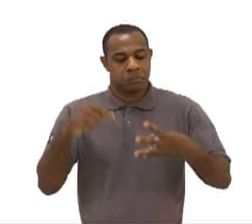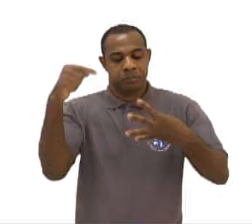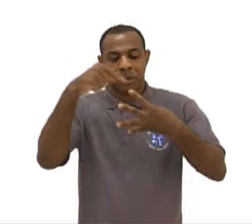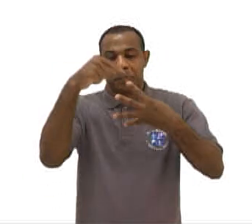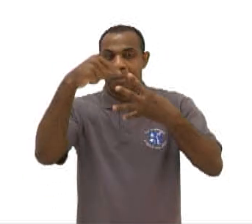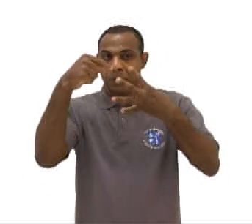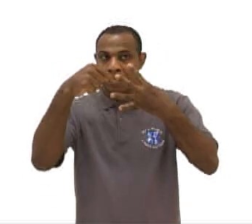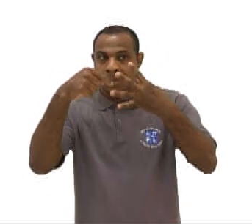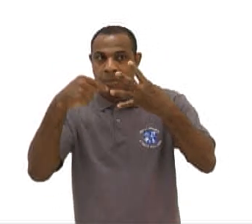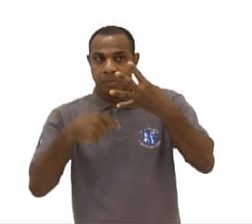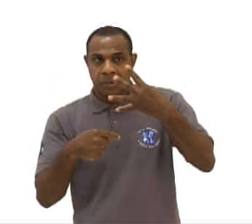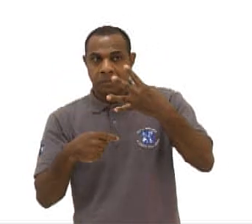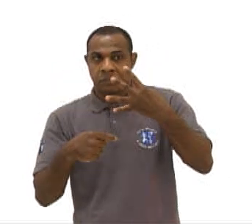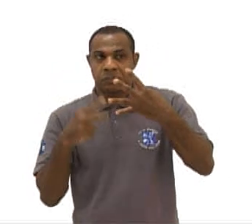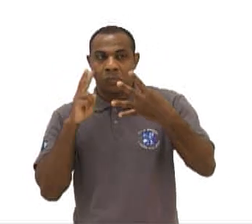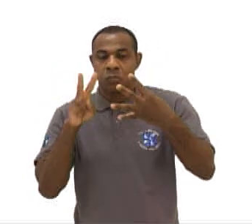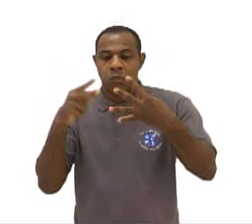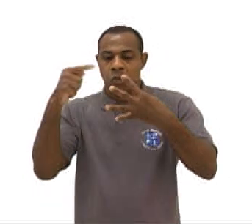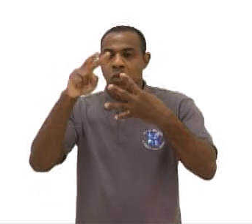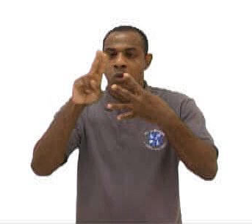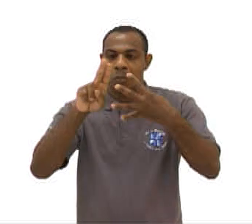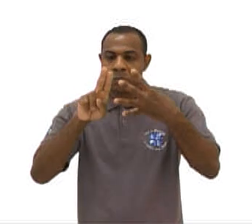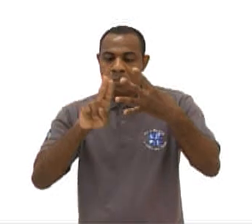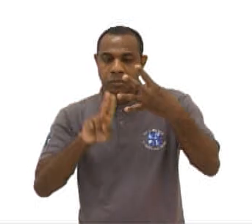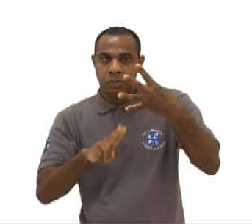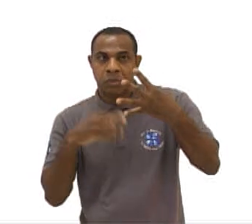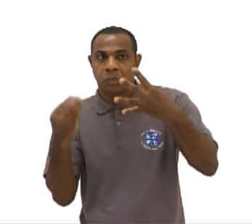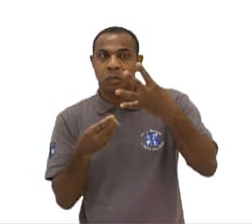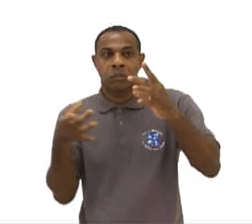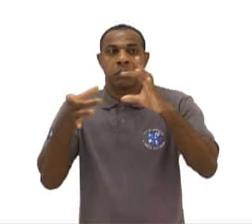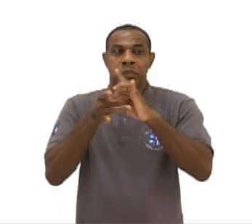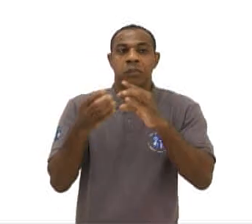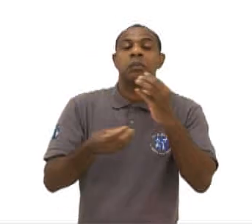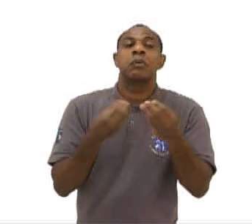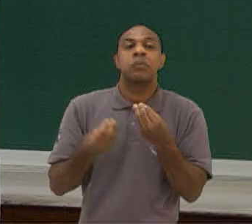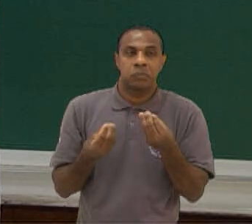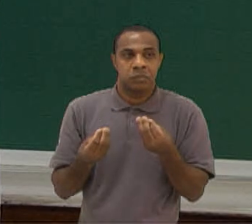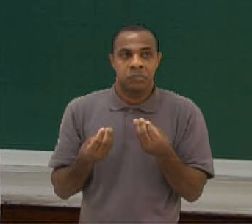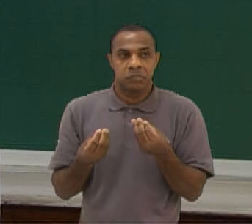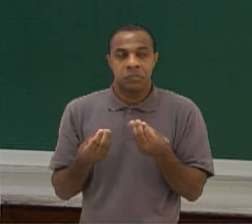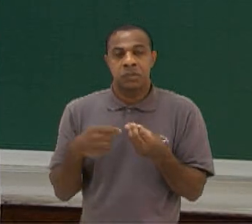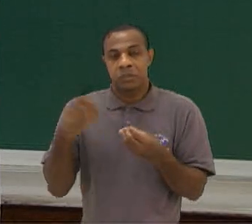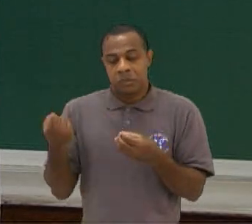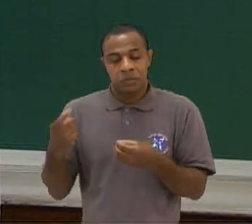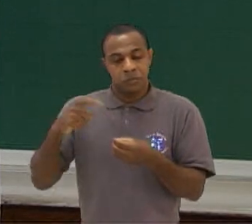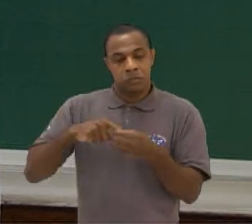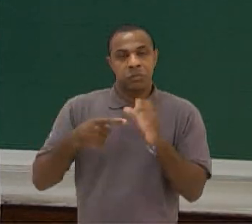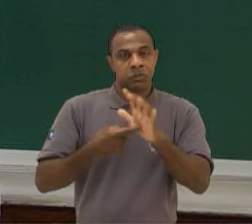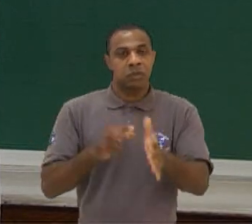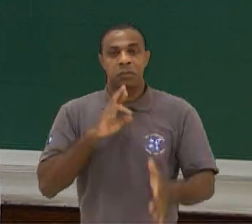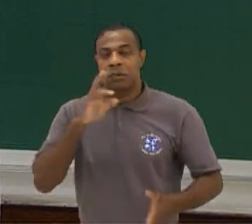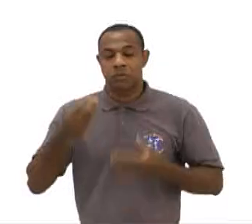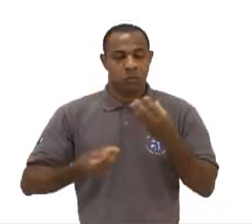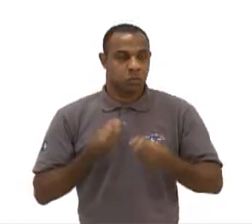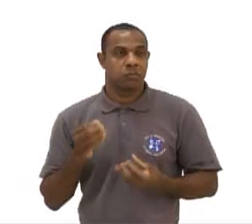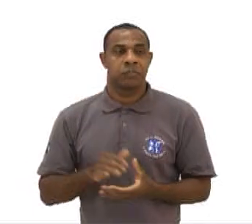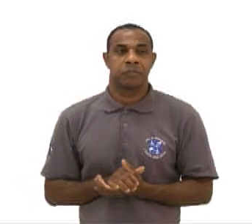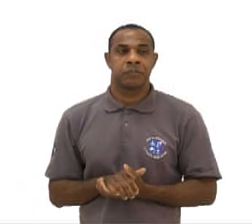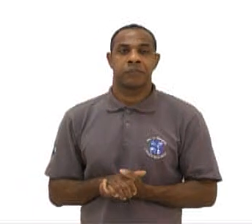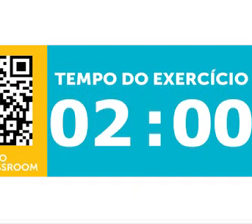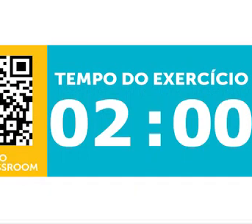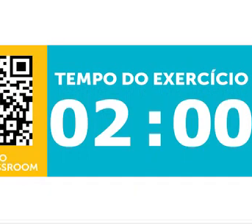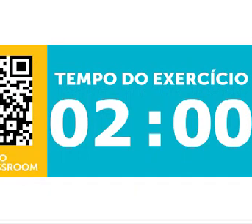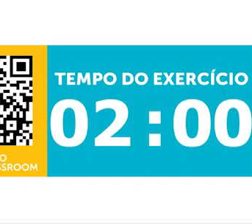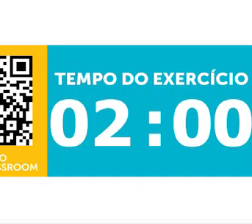B, quilificação, C, bolificação ou D, absorção. Já voltamos com a resposta.